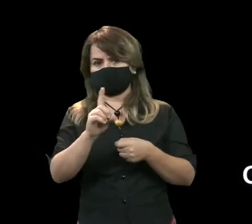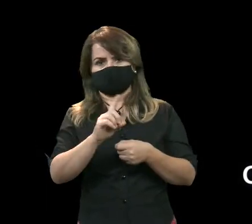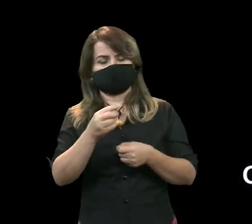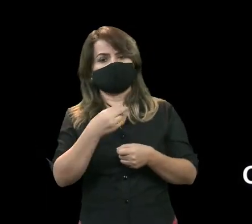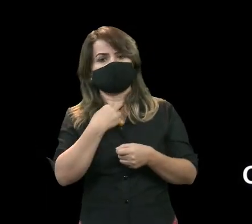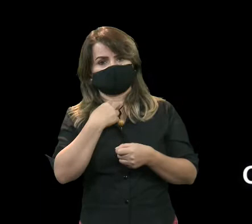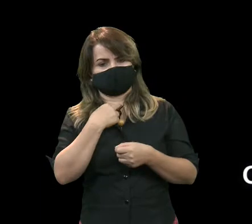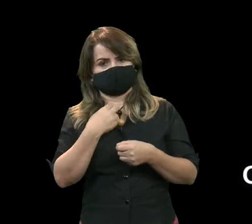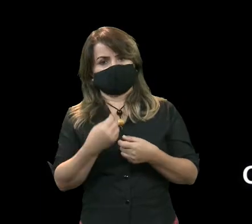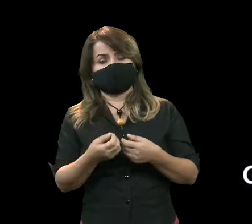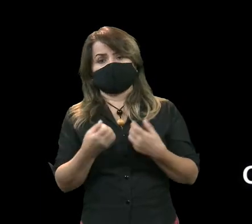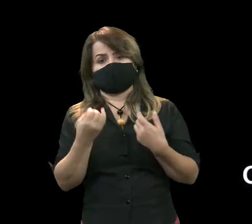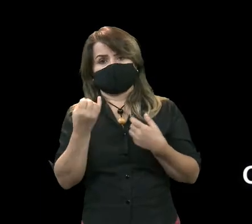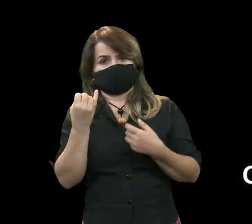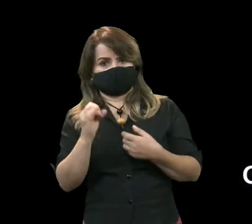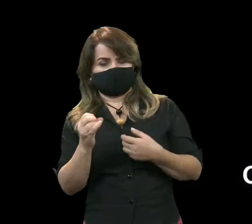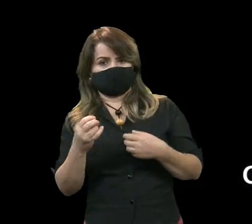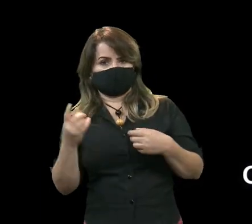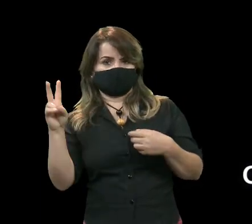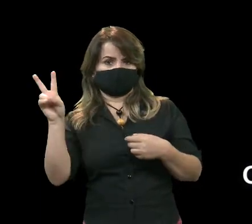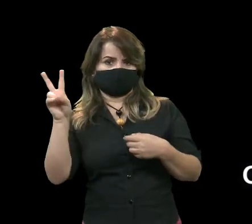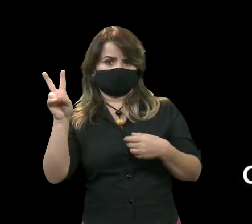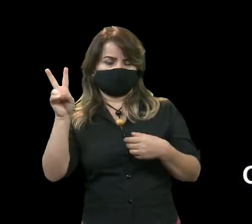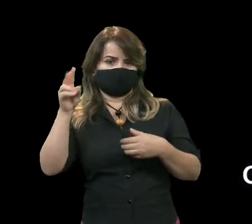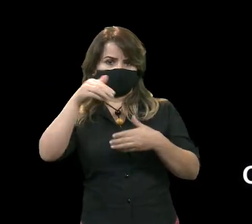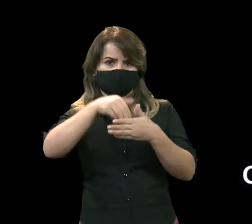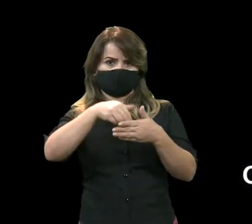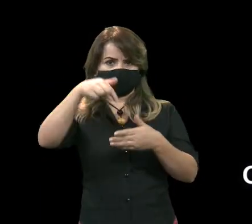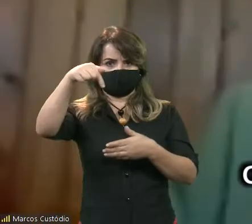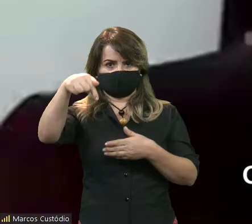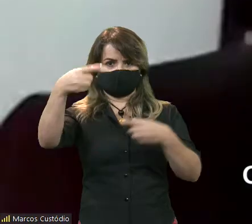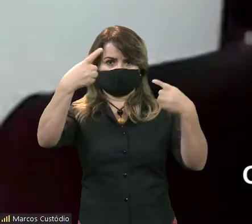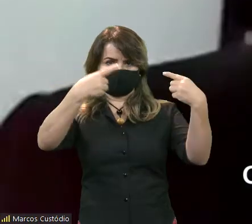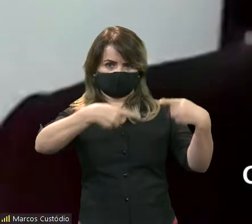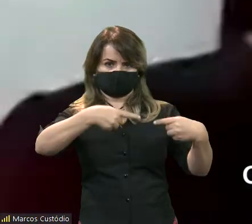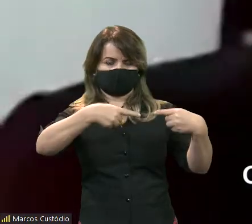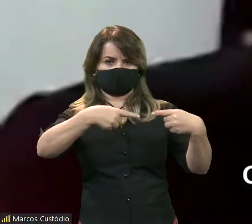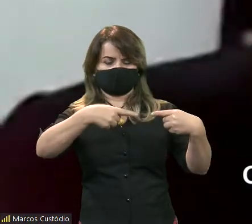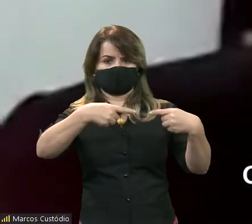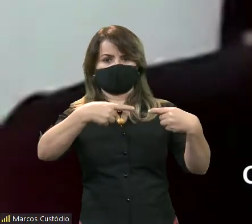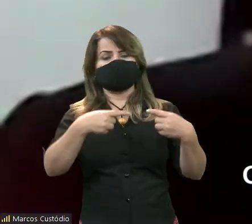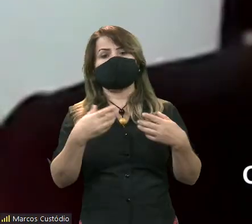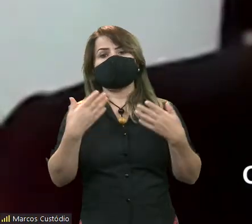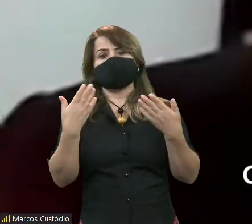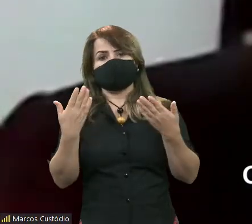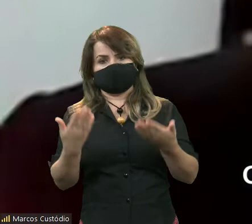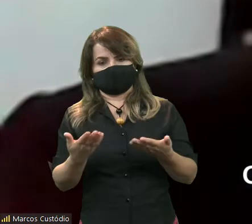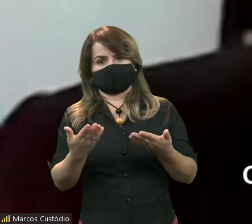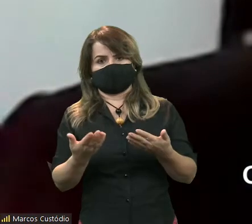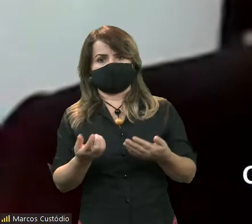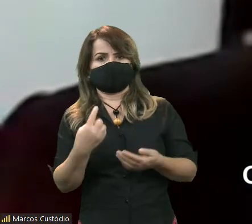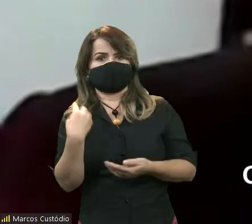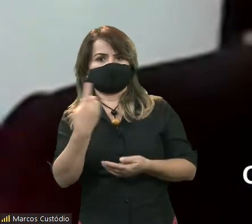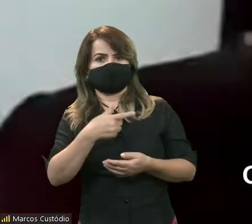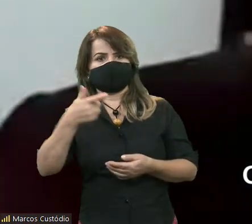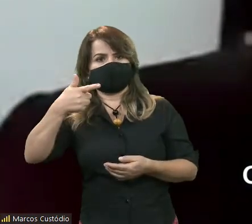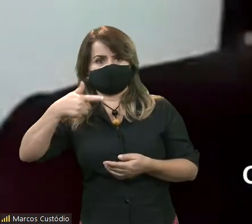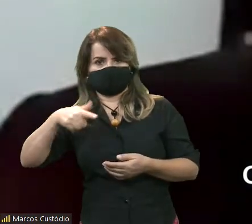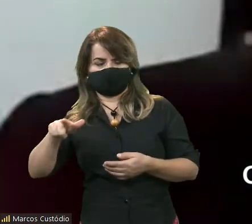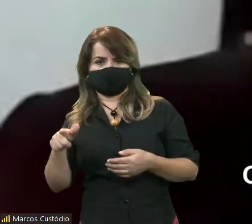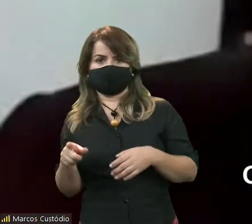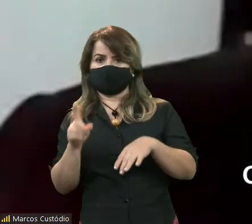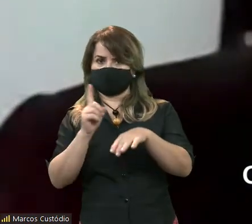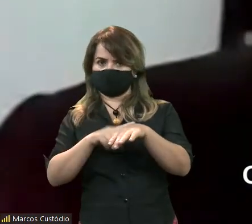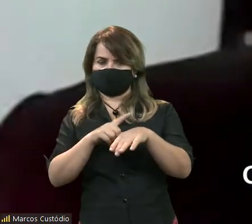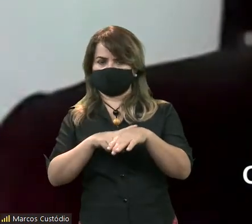tivermos sete votos contrários ao projeto. Pois bem, então dando sequência, então, eu já pedi na reserva